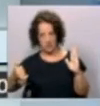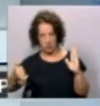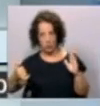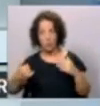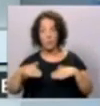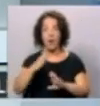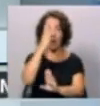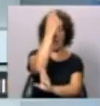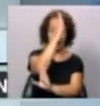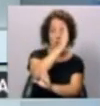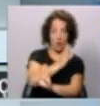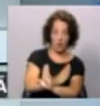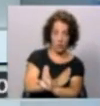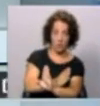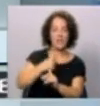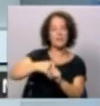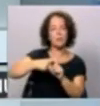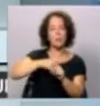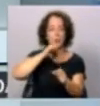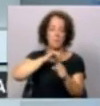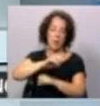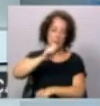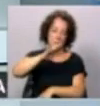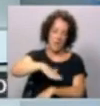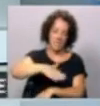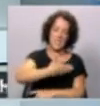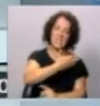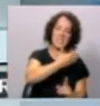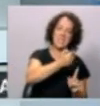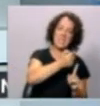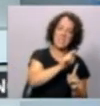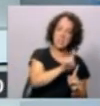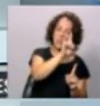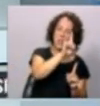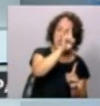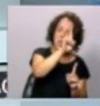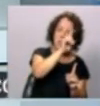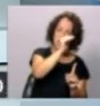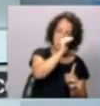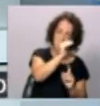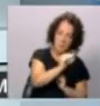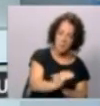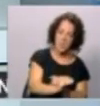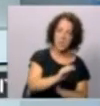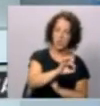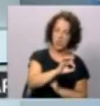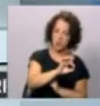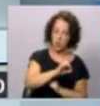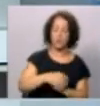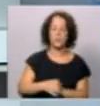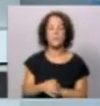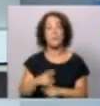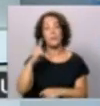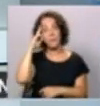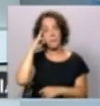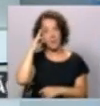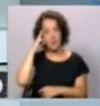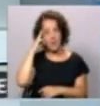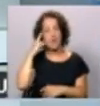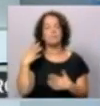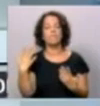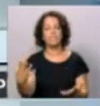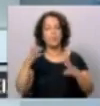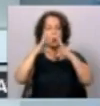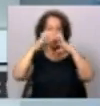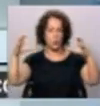na costa ocidental a temperatura é mais baixa, a variar entre os 15 mais a norte e os 18 mais a sul. Na Madeira, aqui temos períodos de céu